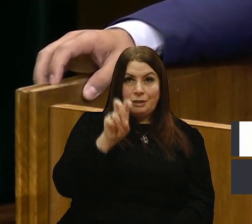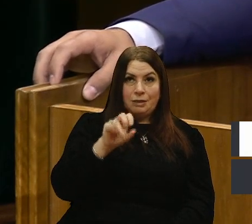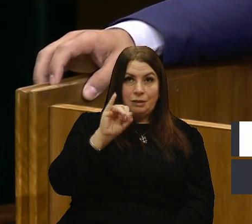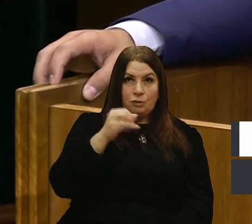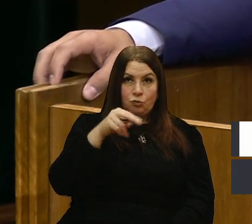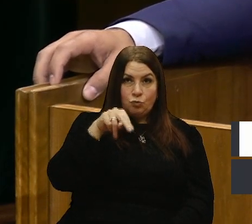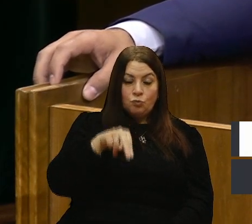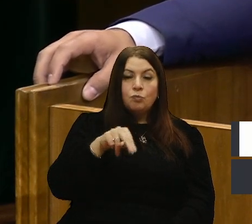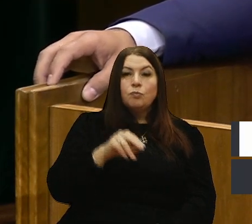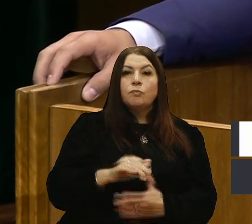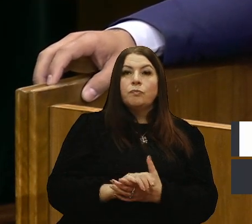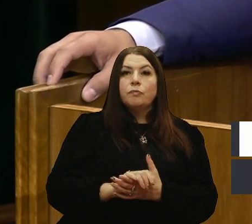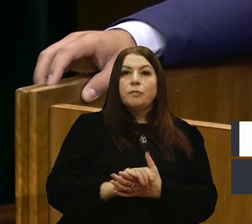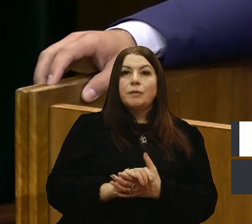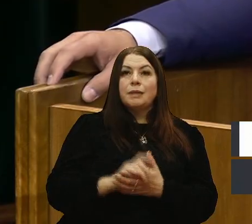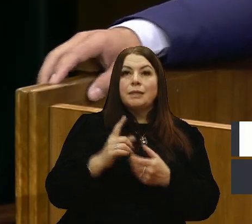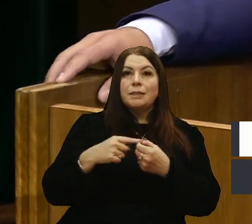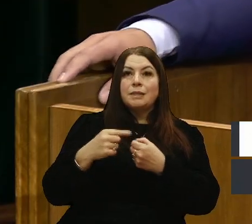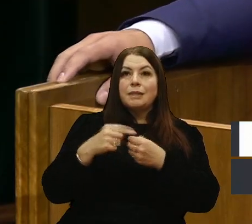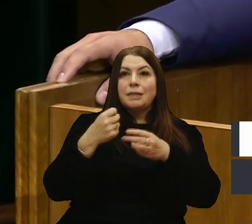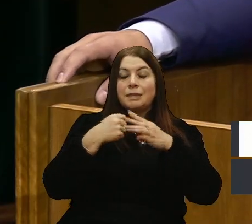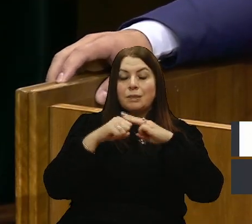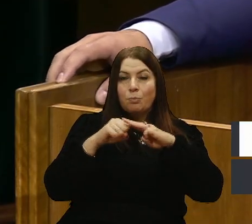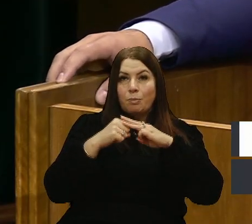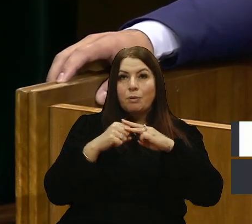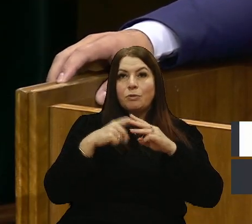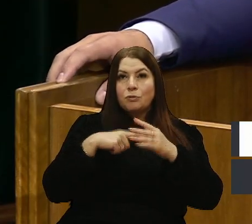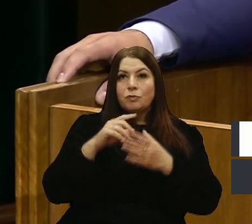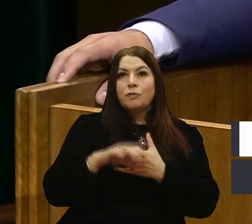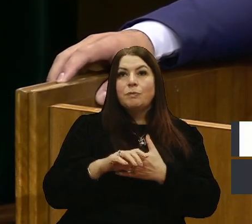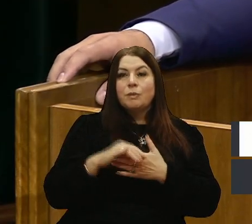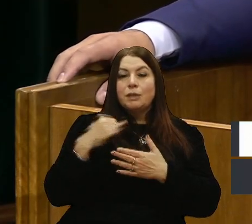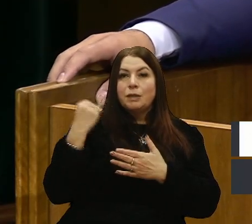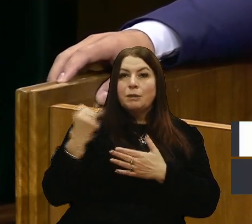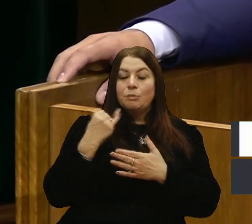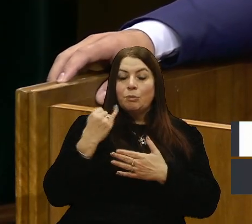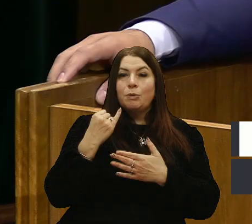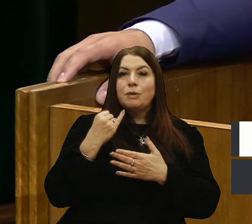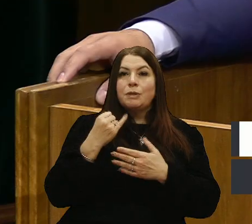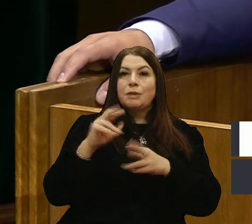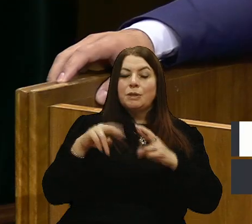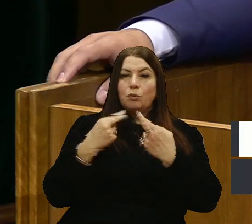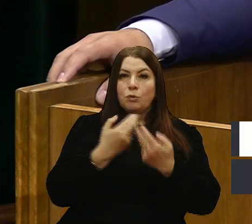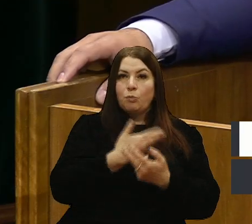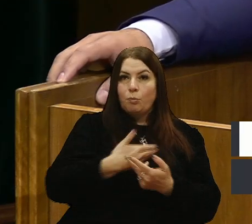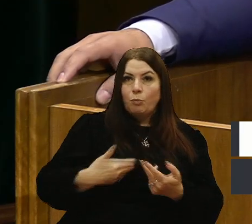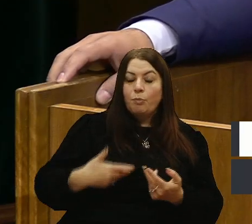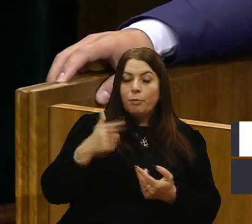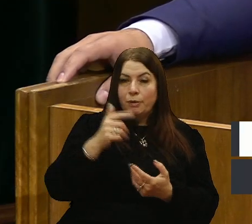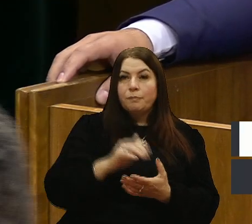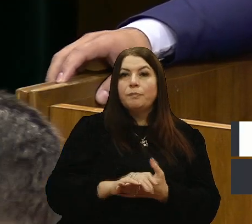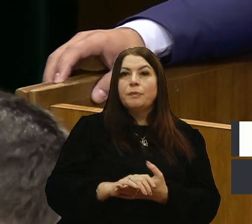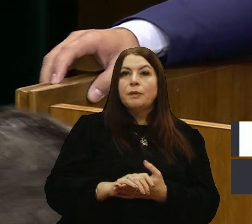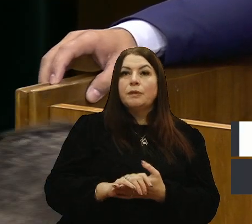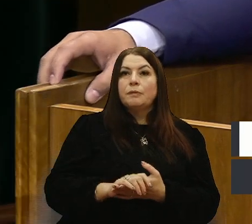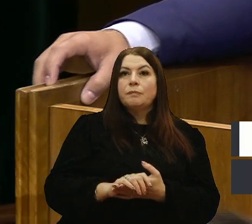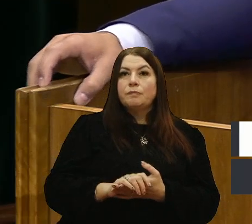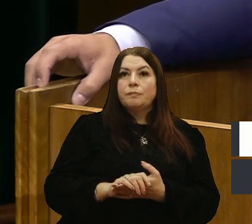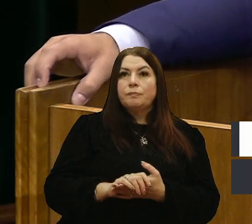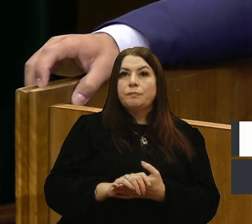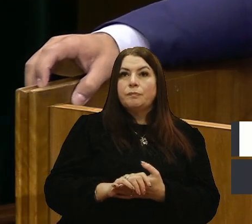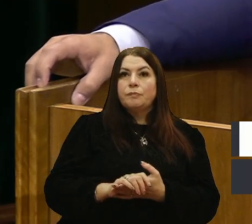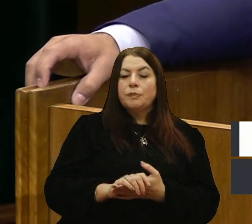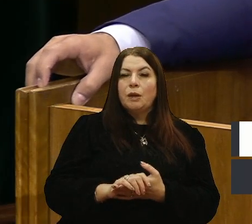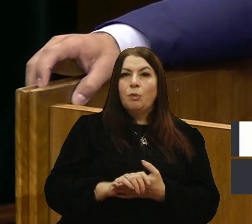junho, lá na cidade de São Marcos, tivemos uma importante audiência pública relacionada ao